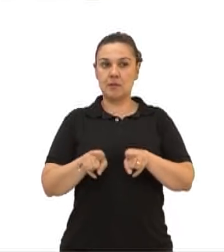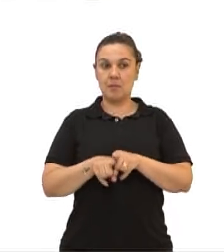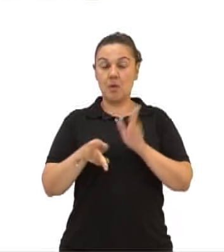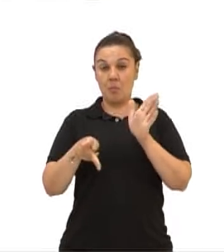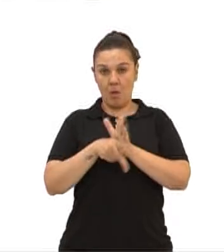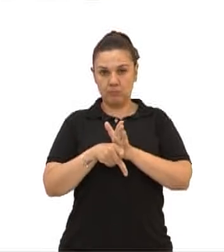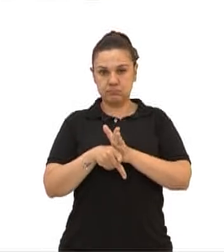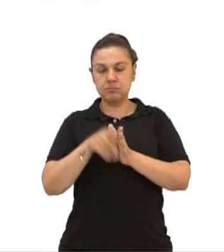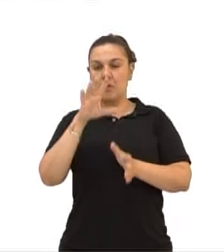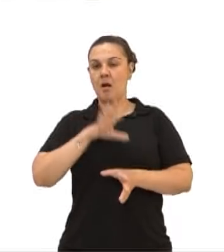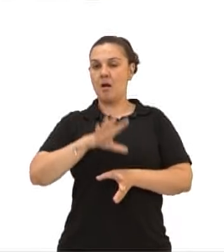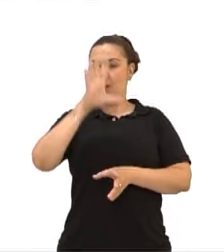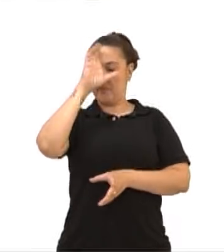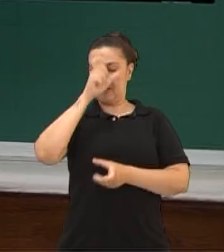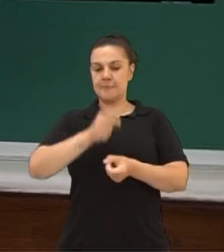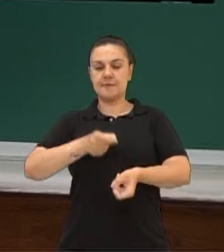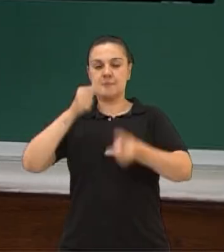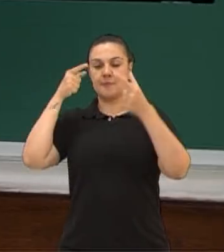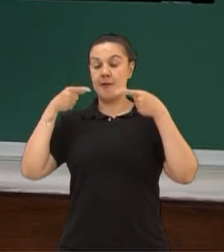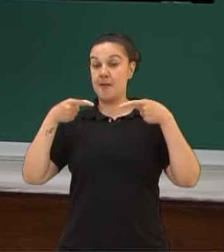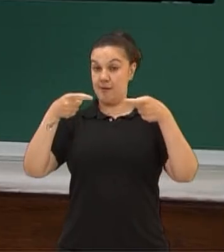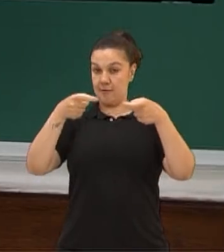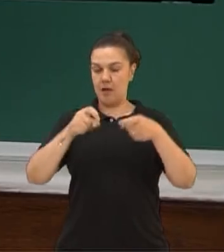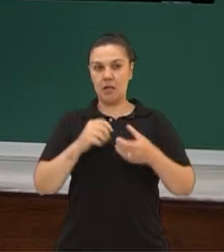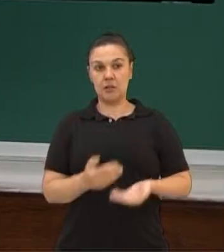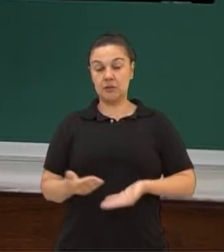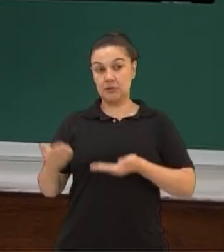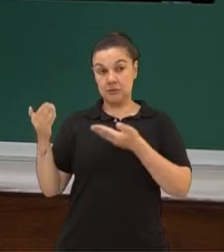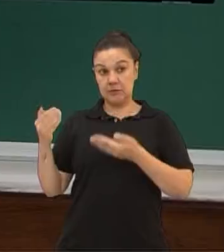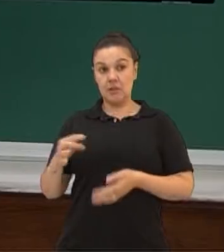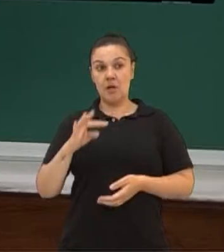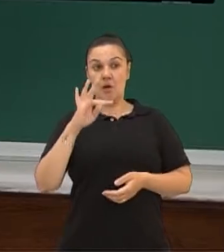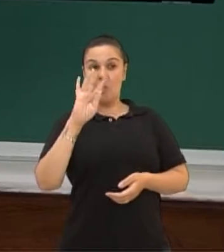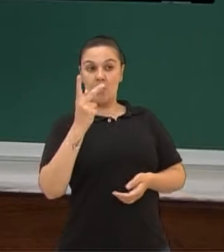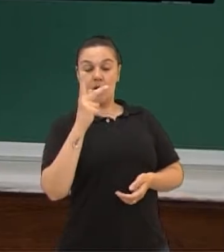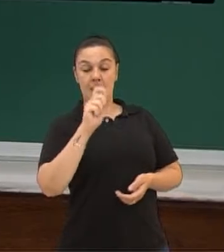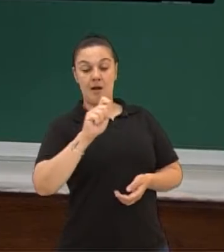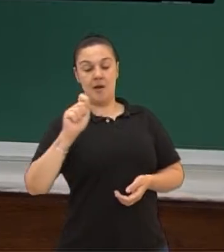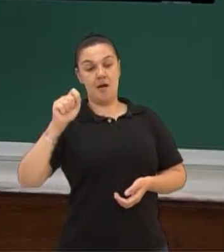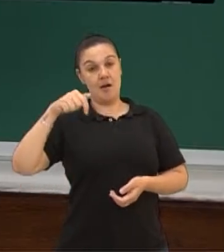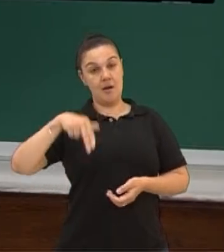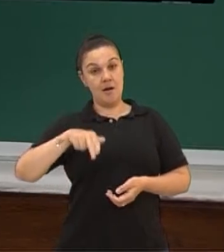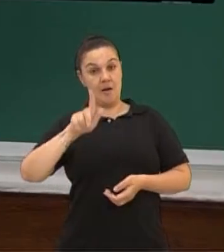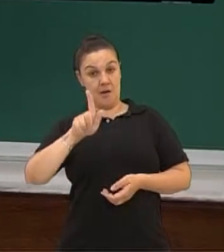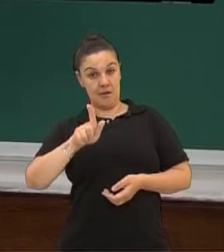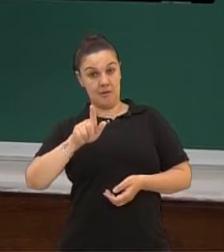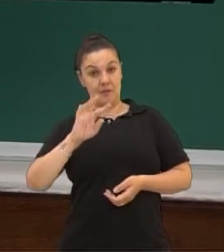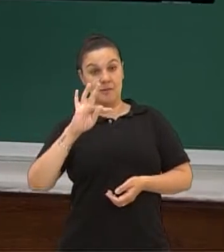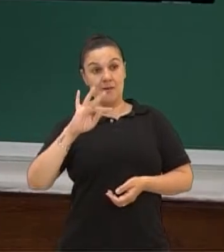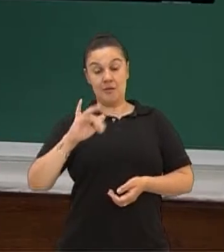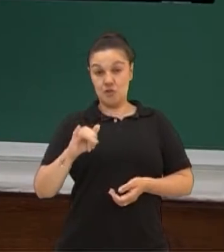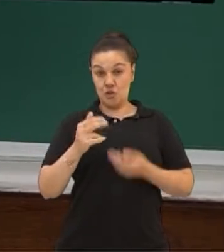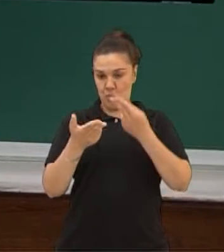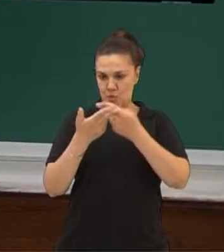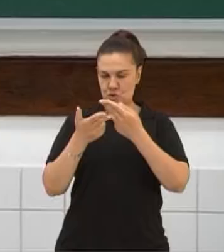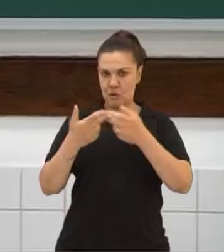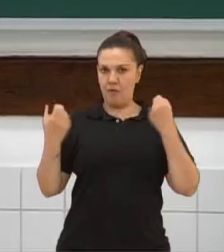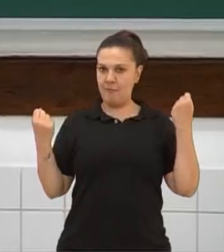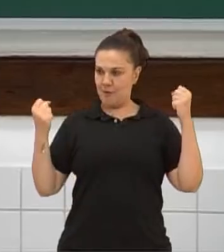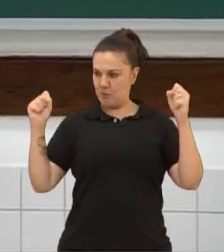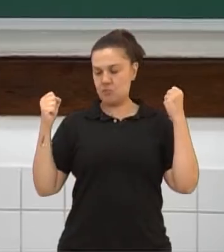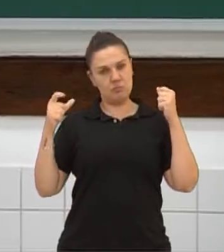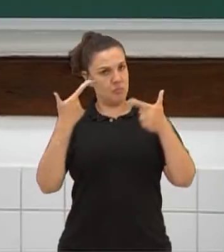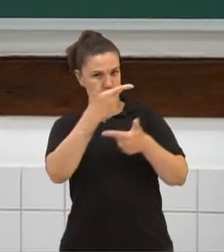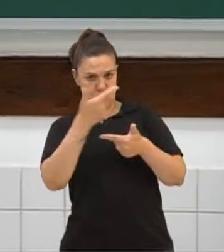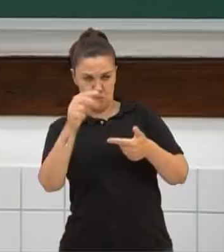caráter guerreiro. Ou seja, esse império aqui chinês que a gente está falando, ele utiliza da educação física, mas que na